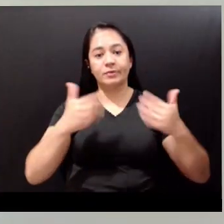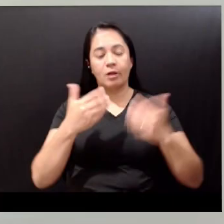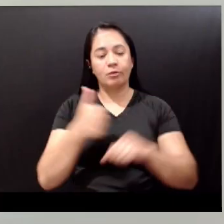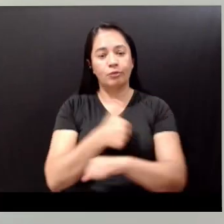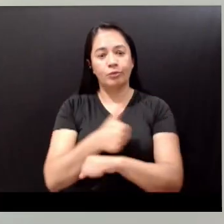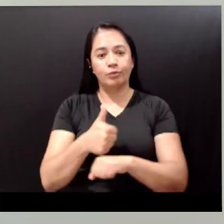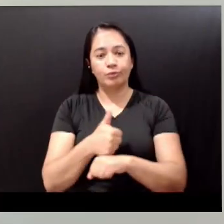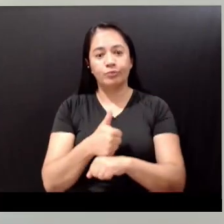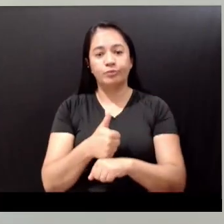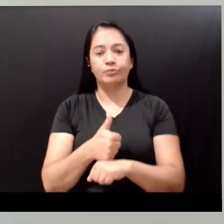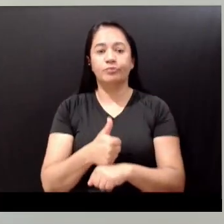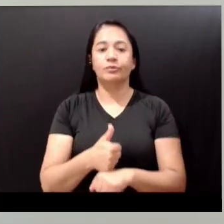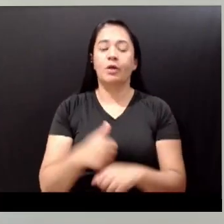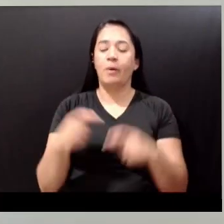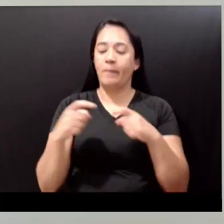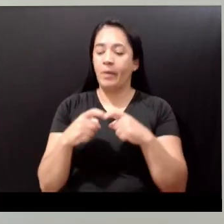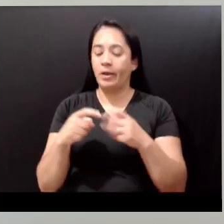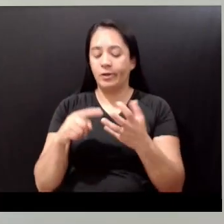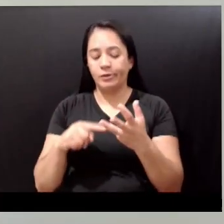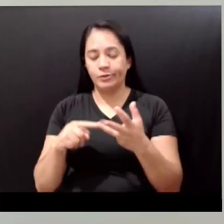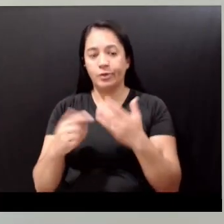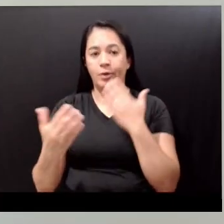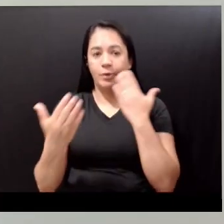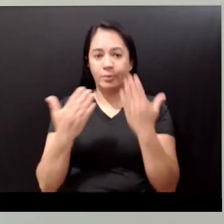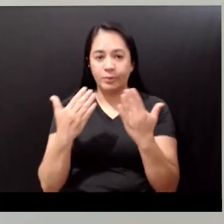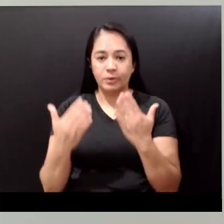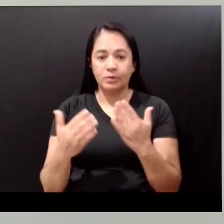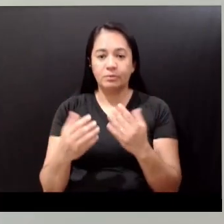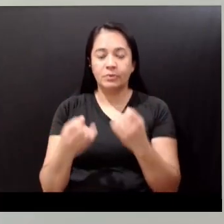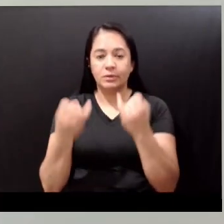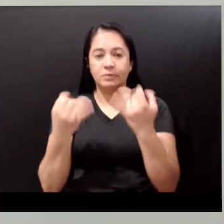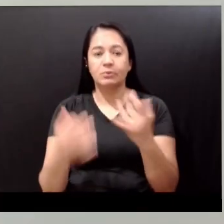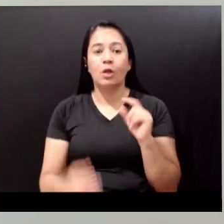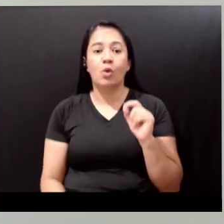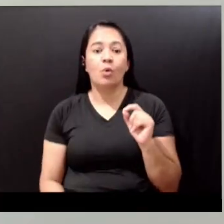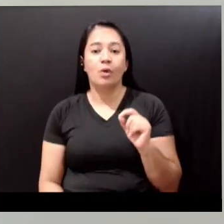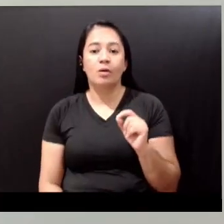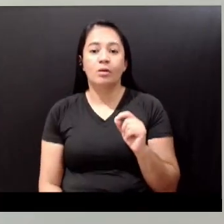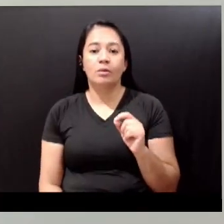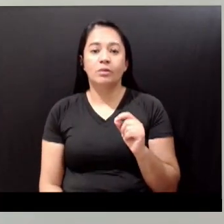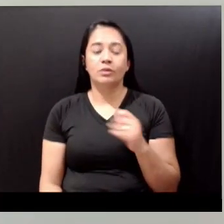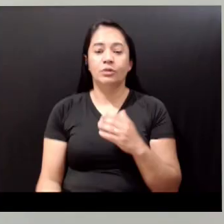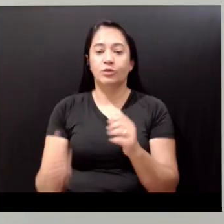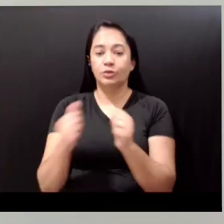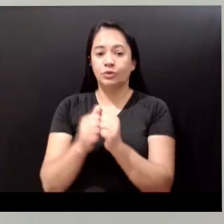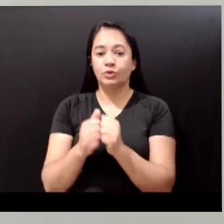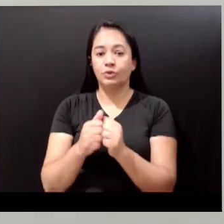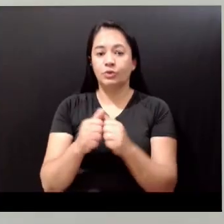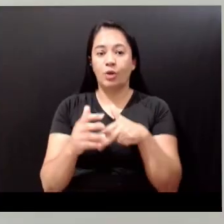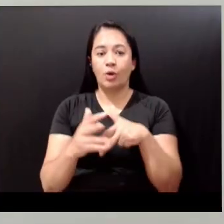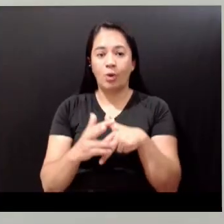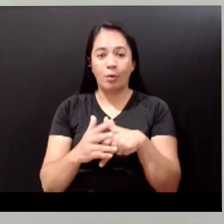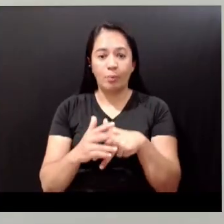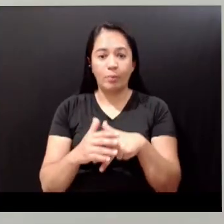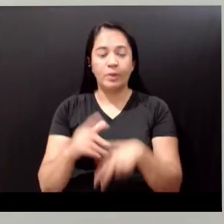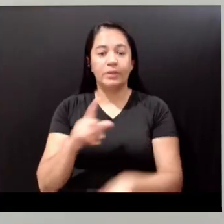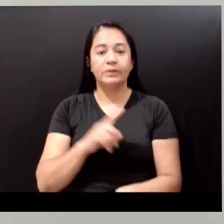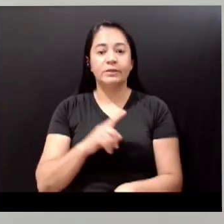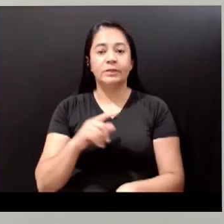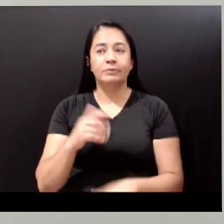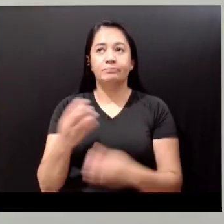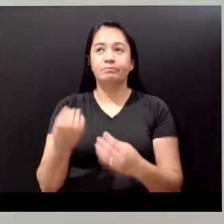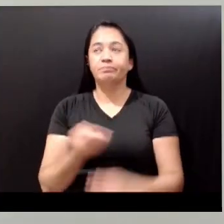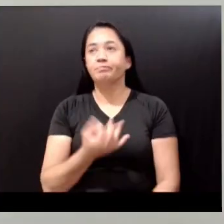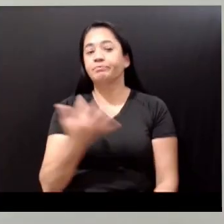multidisciplinar, multiprofissional, constituída por médicos, por psicólogos, para definir quem, entre os pacientes com fibromialgia,